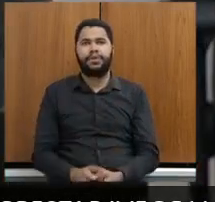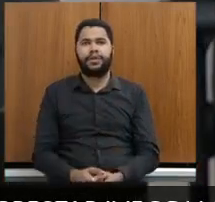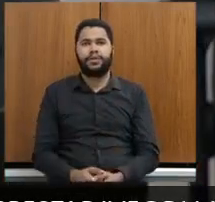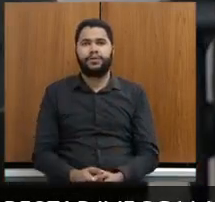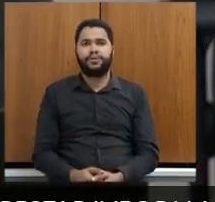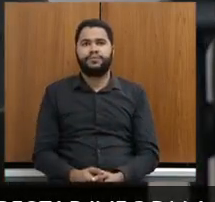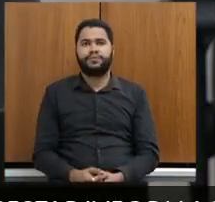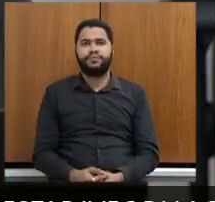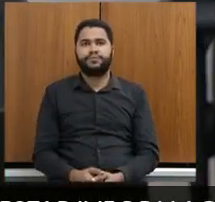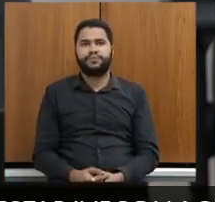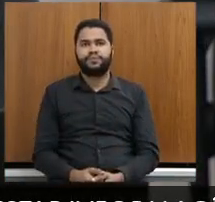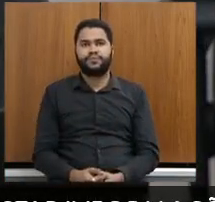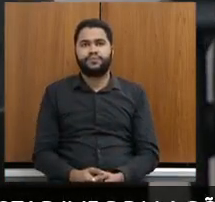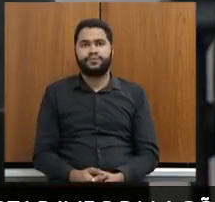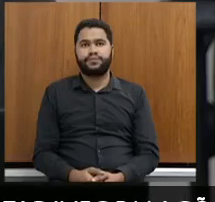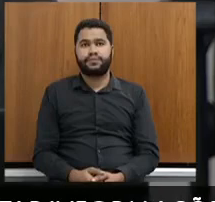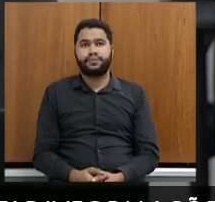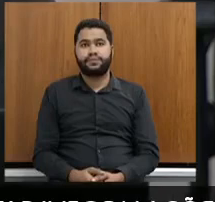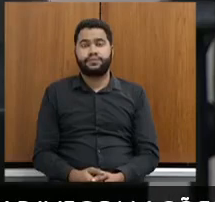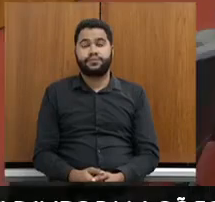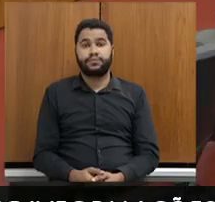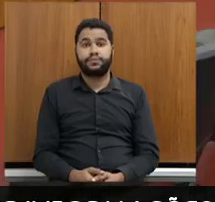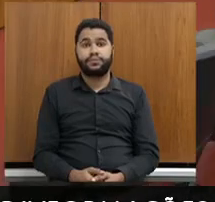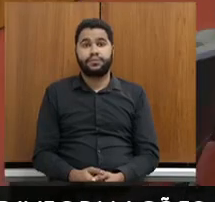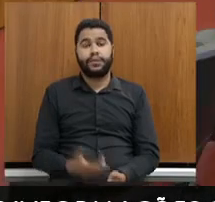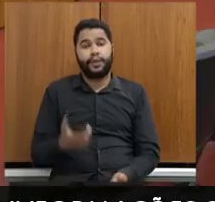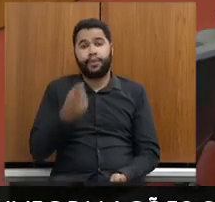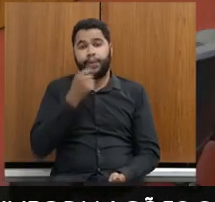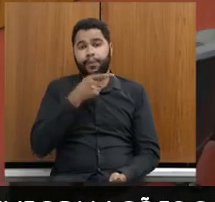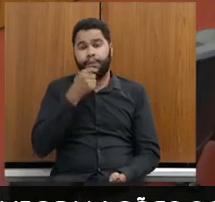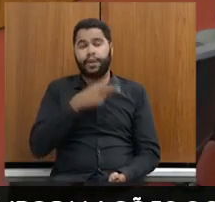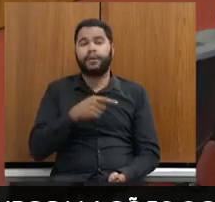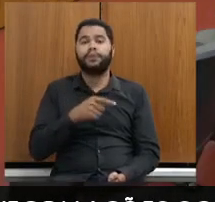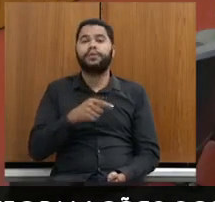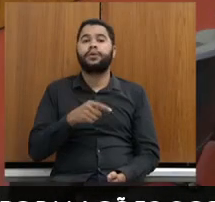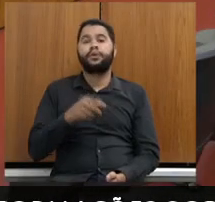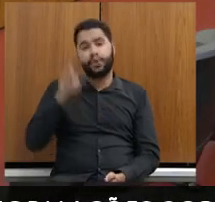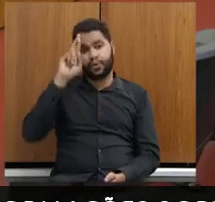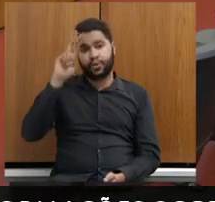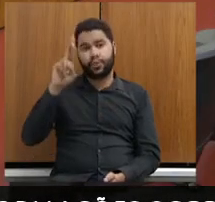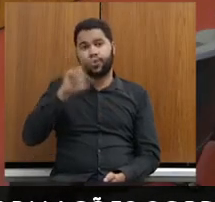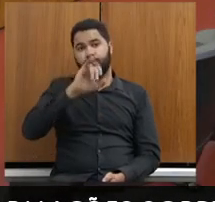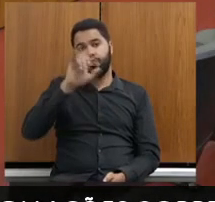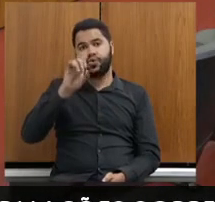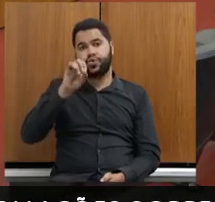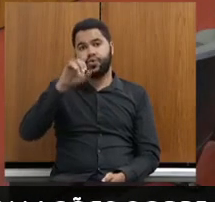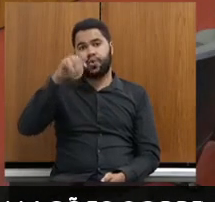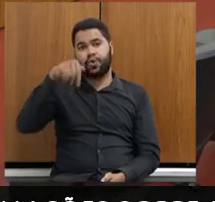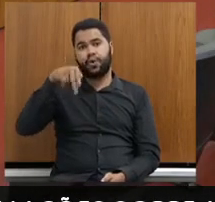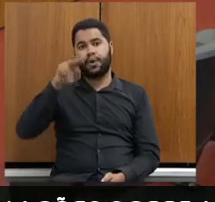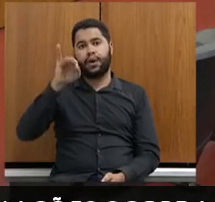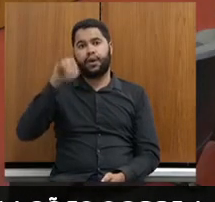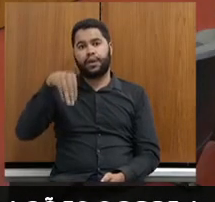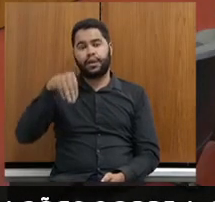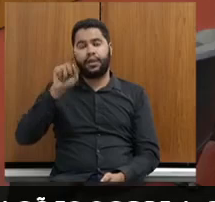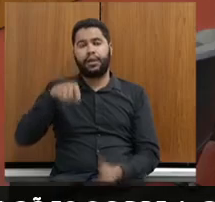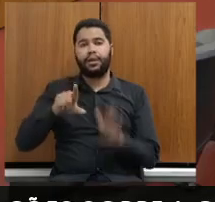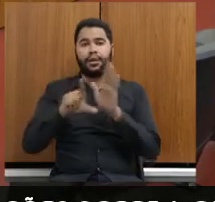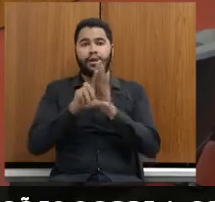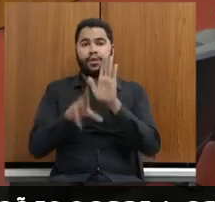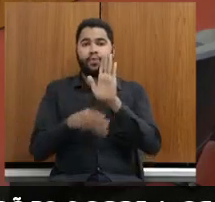lei orgânica lugar Pronto né para já não é eu é apropriado Doutor Joaquim do casal por esse viu na lei complementar